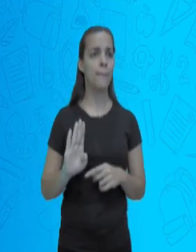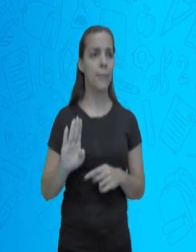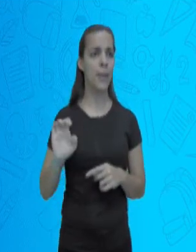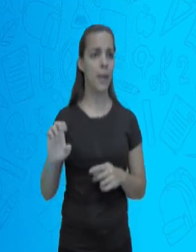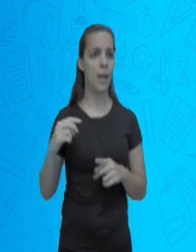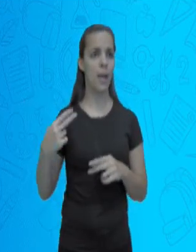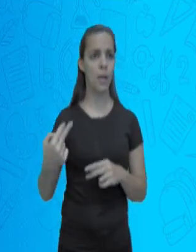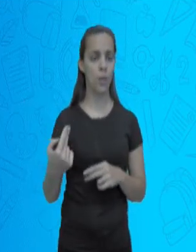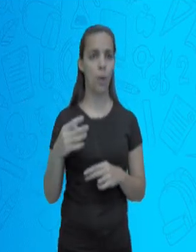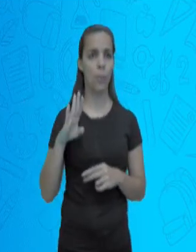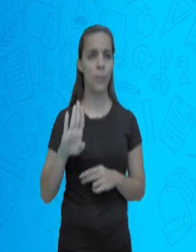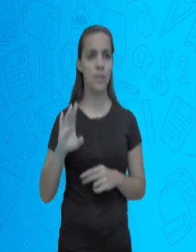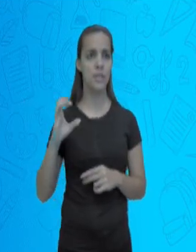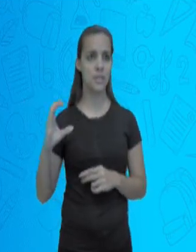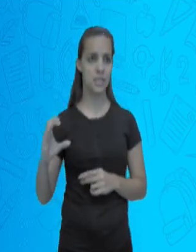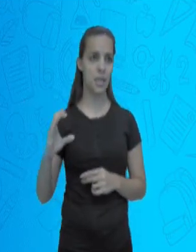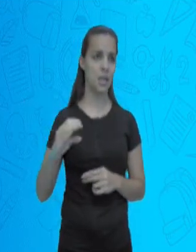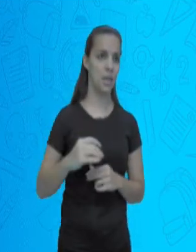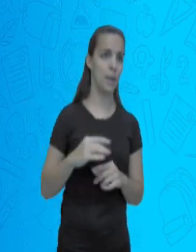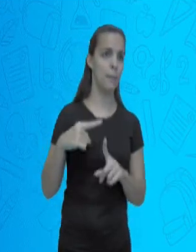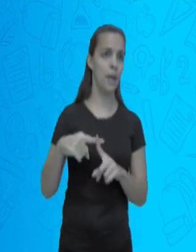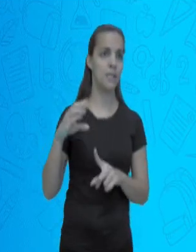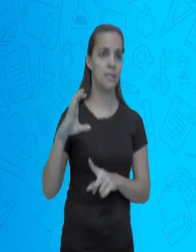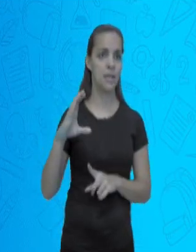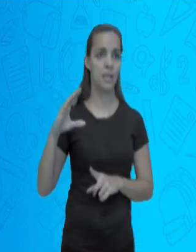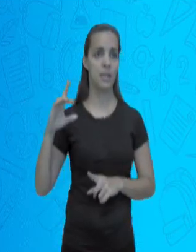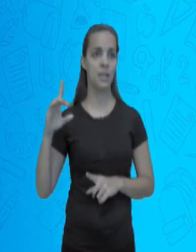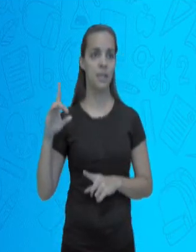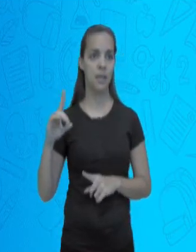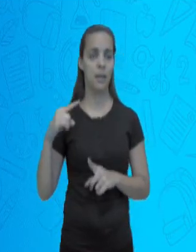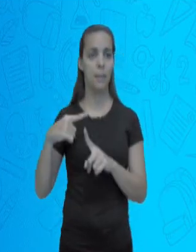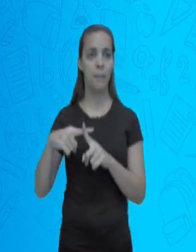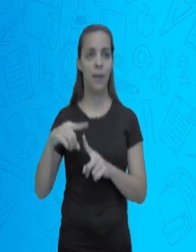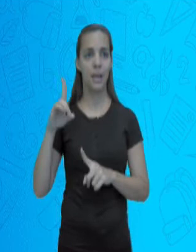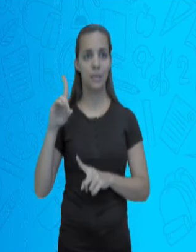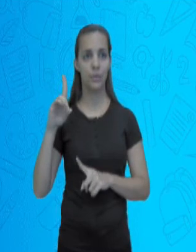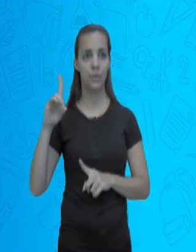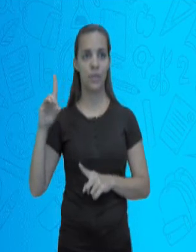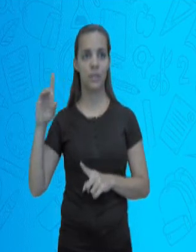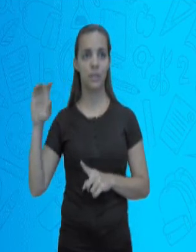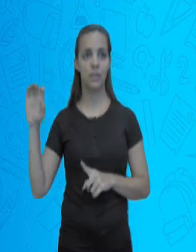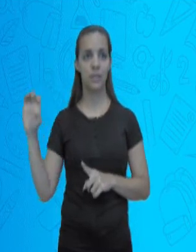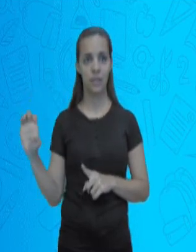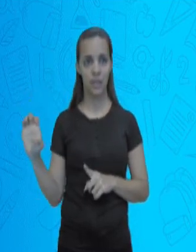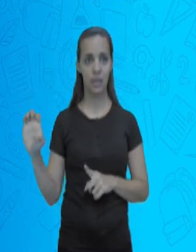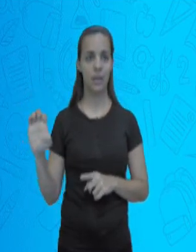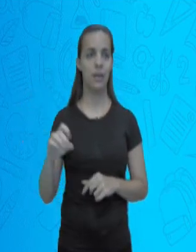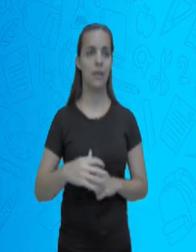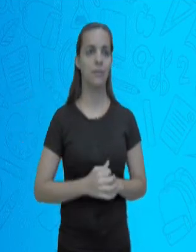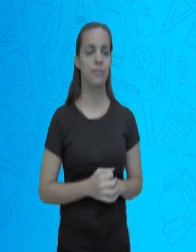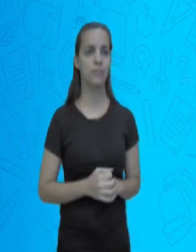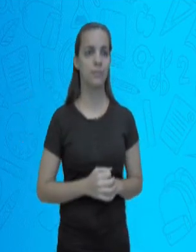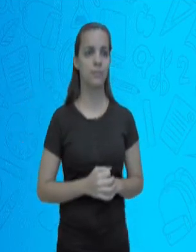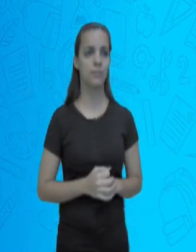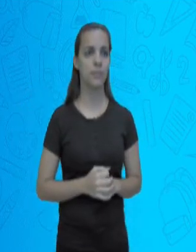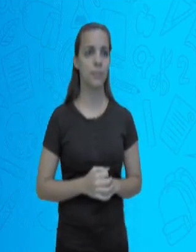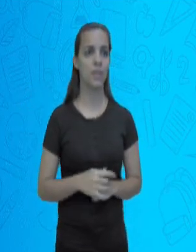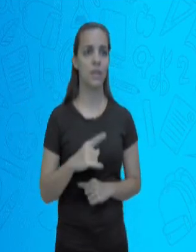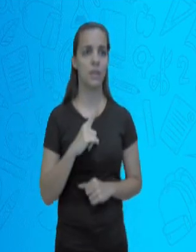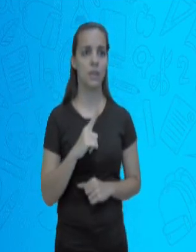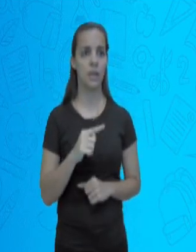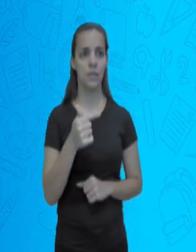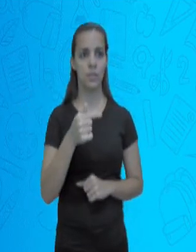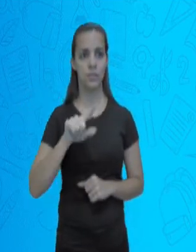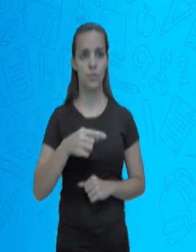segmento BC mais o segmento CD mais o segmento DE. Então, eu vou